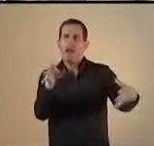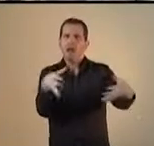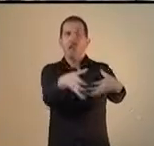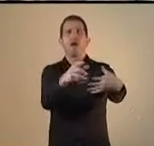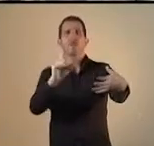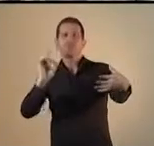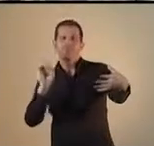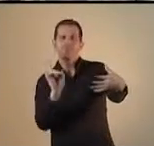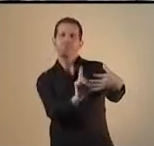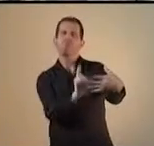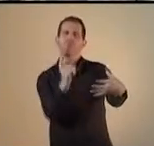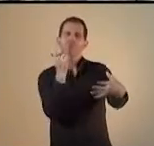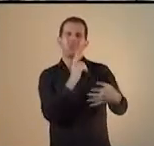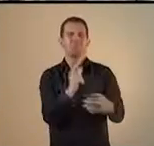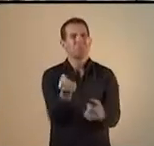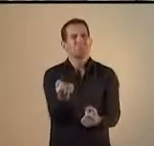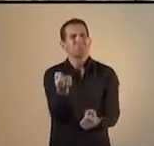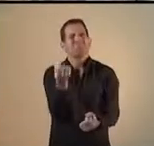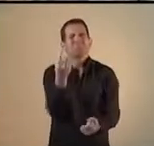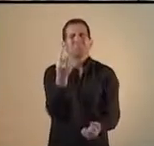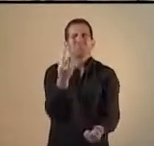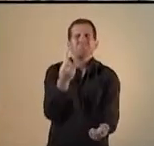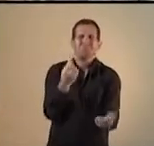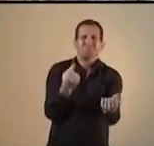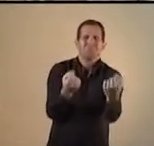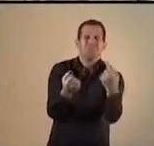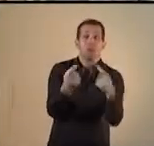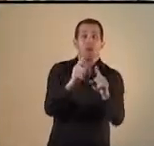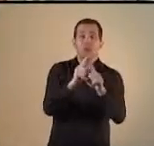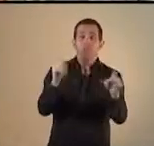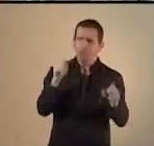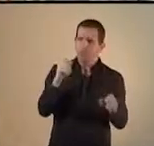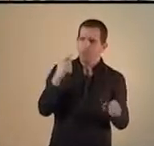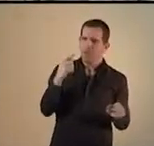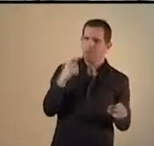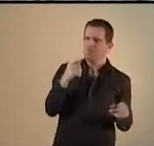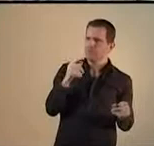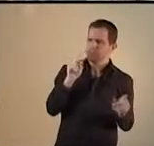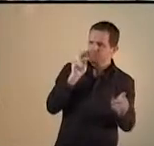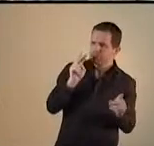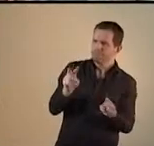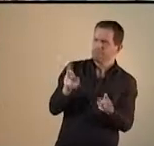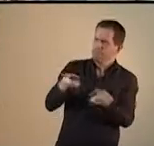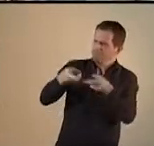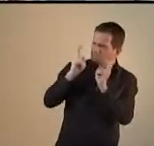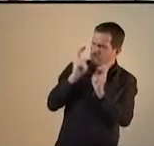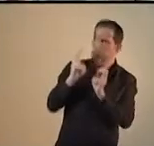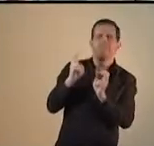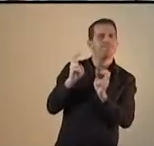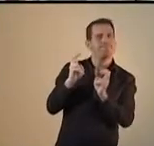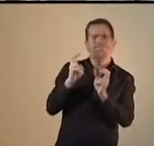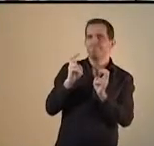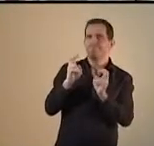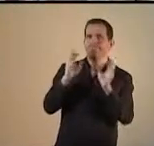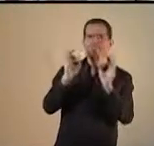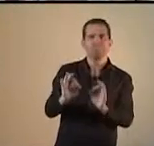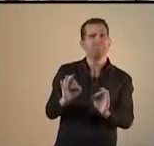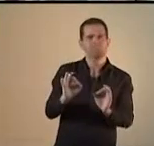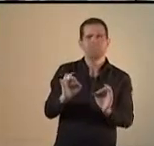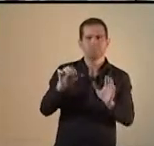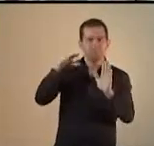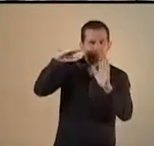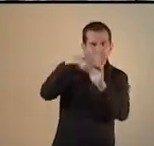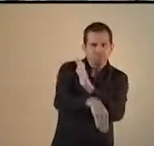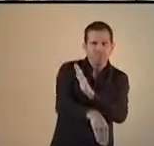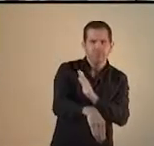casos, mas depois de ver que não tinha dado certo, aí passou esse período. Como é que